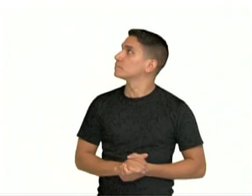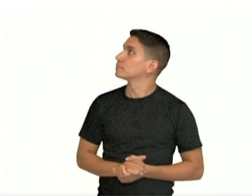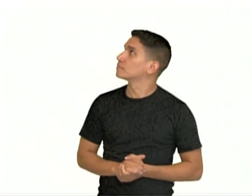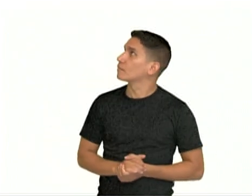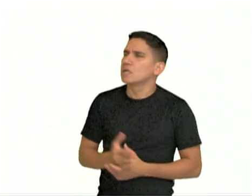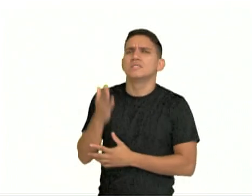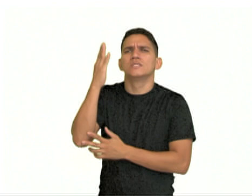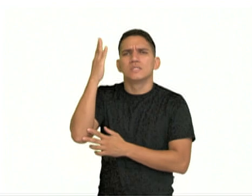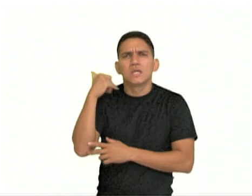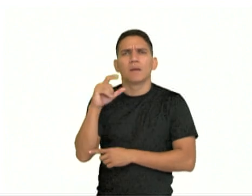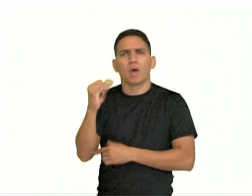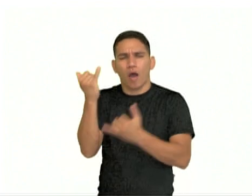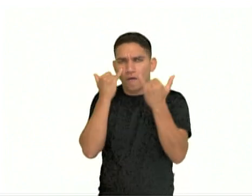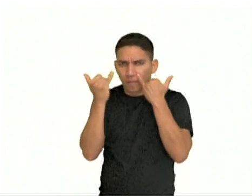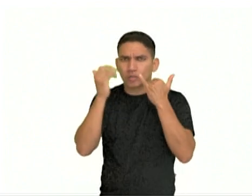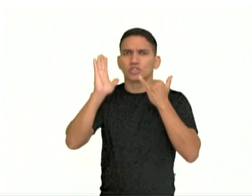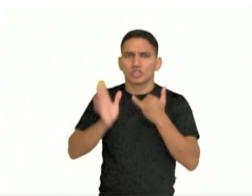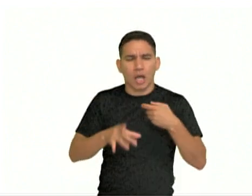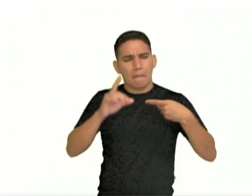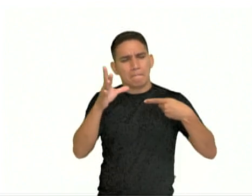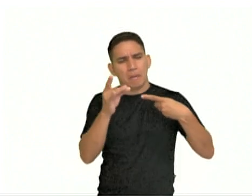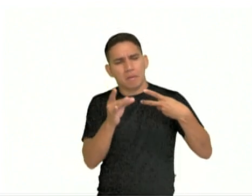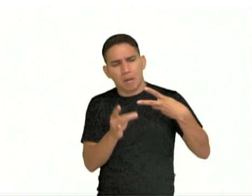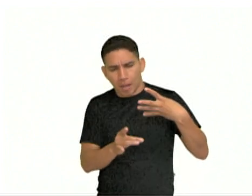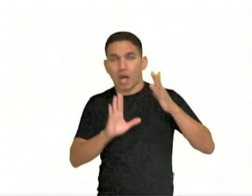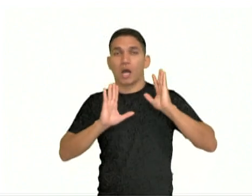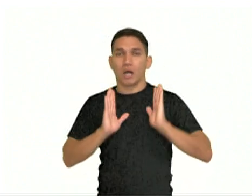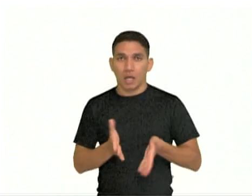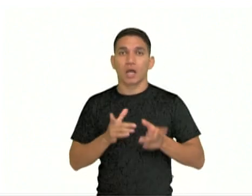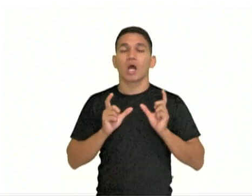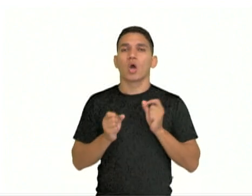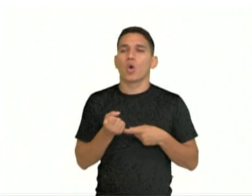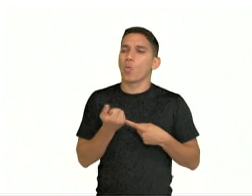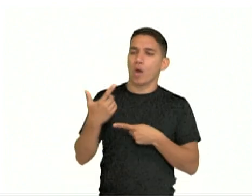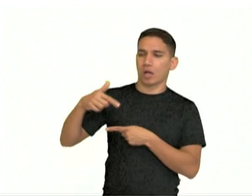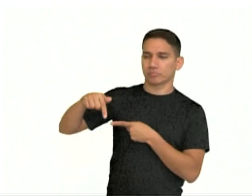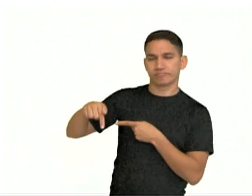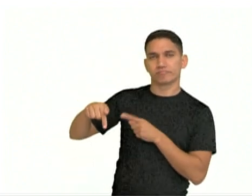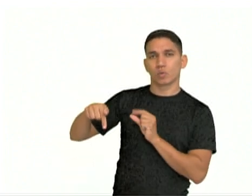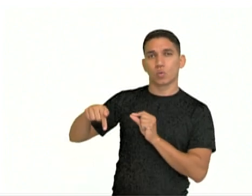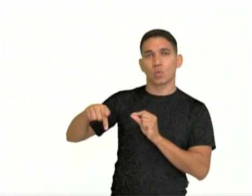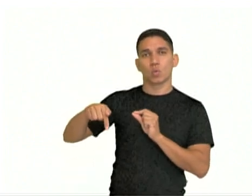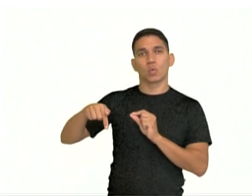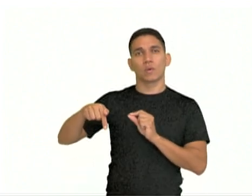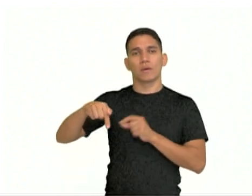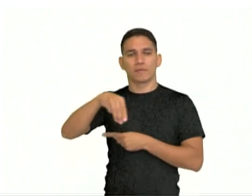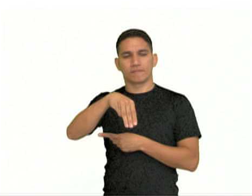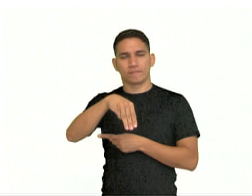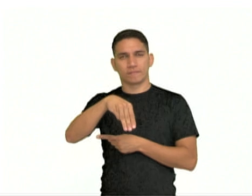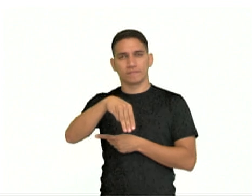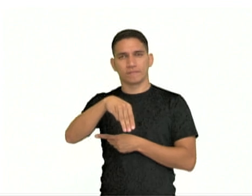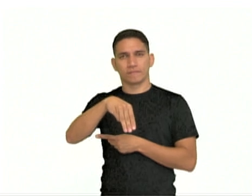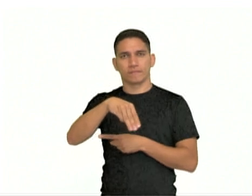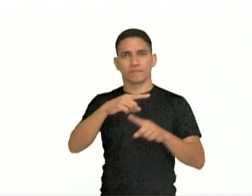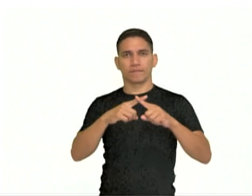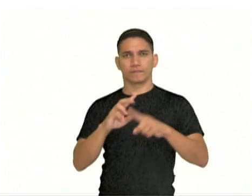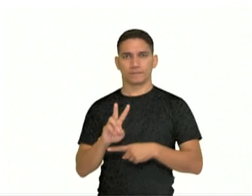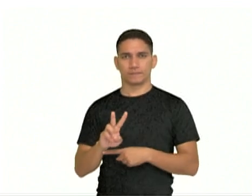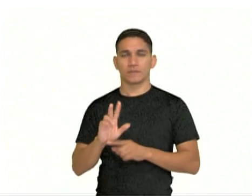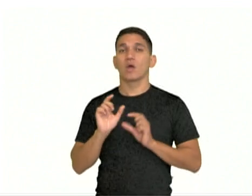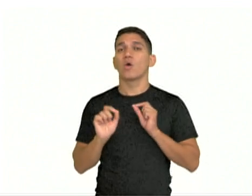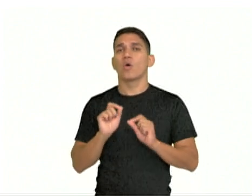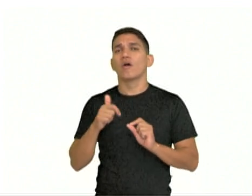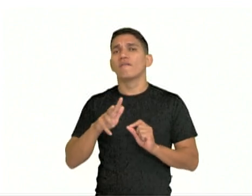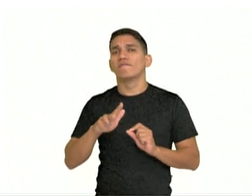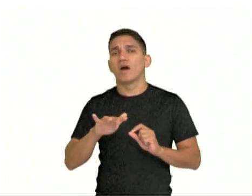sabendo as informações que a gente deduziu anteriormente, nós podemos calcular a quantidade de movimento, ou seja, Q igual M vezes V. E eu vou calcular uma